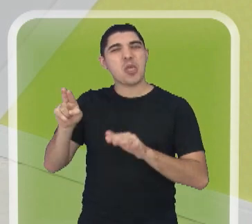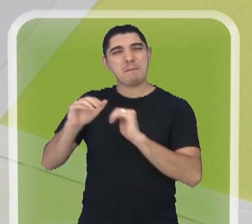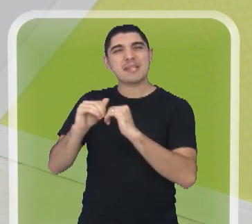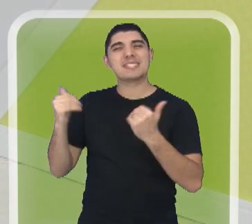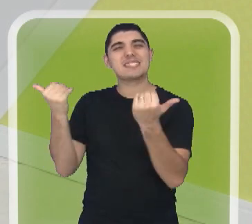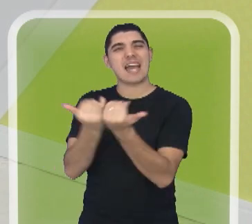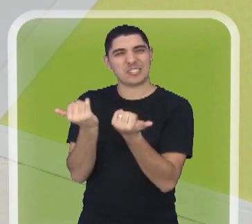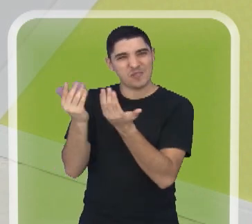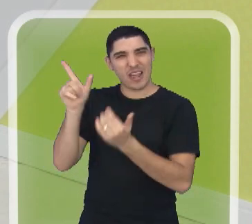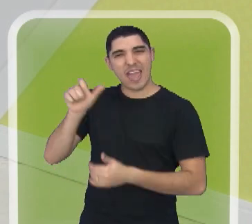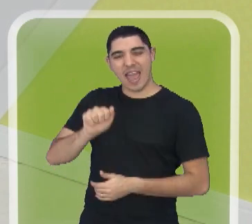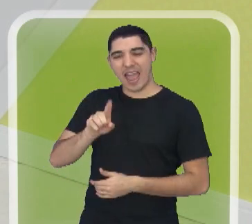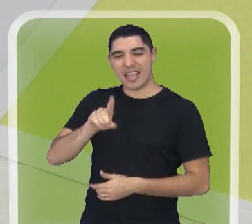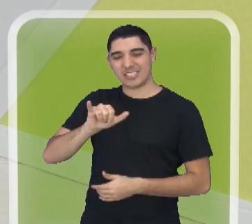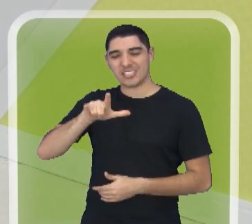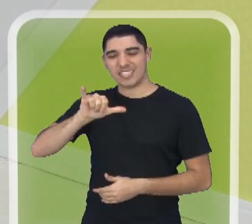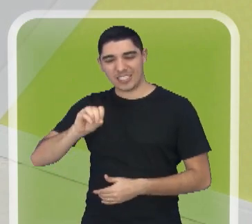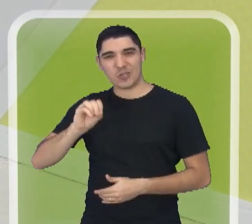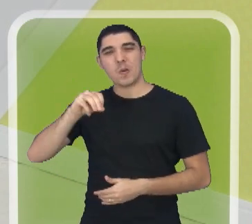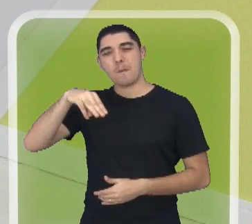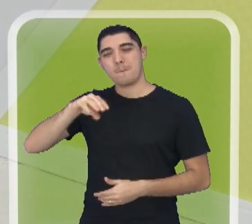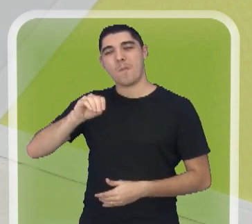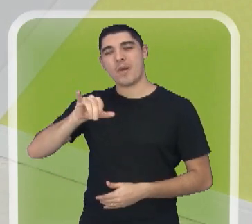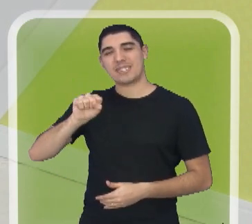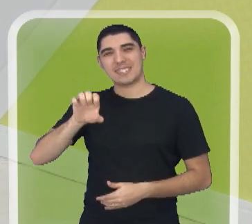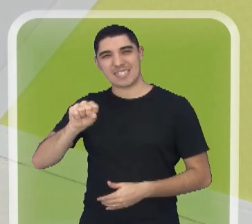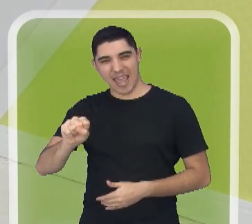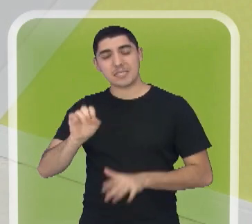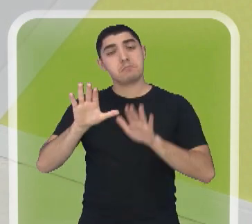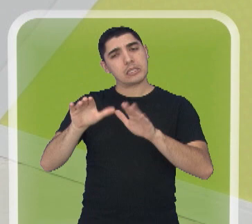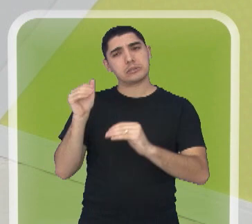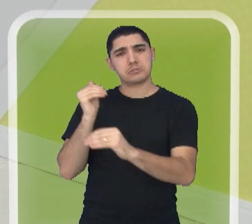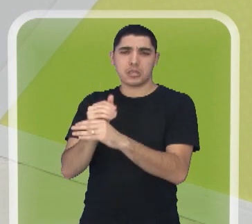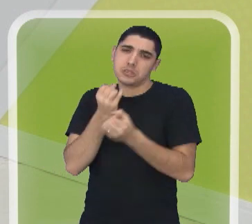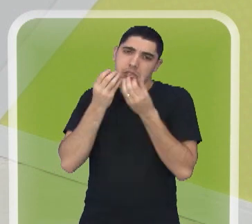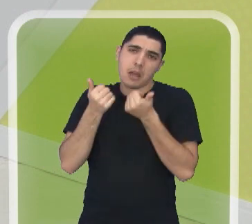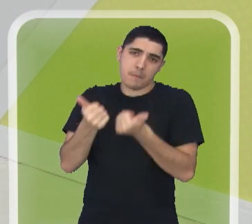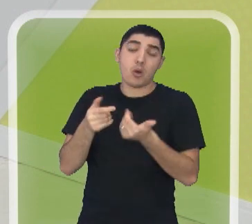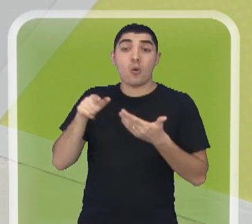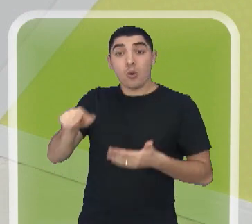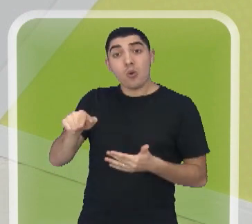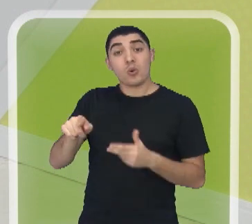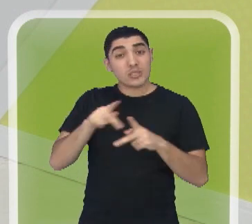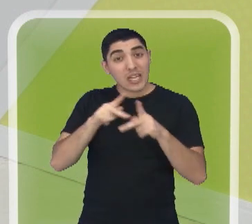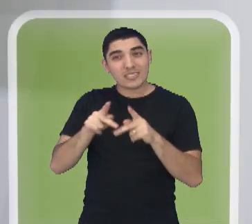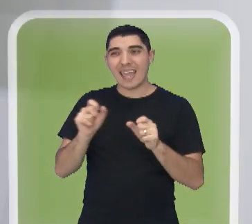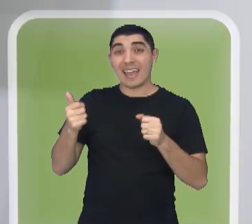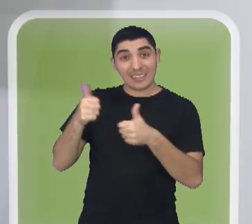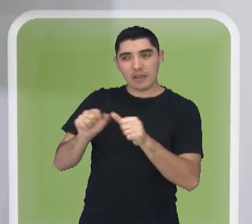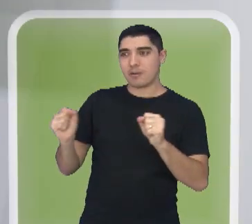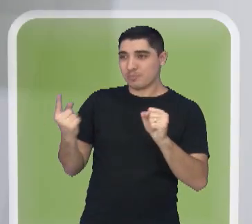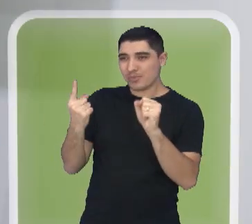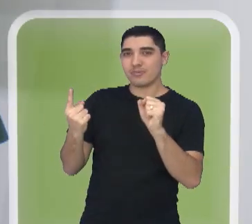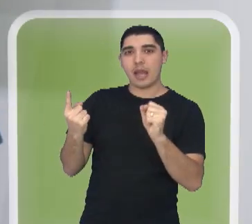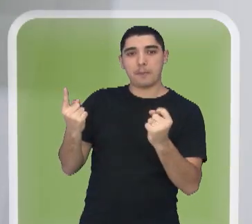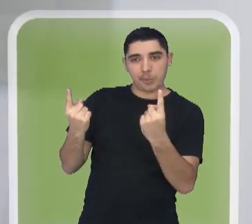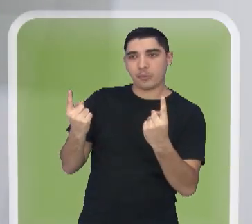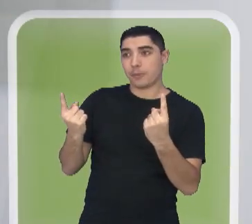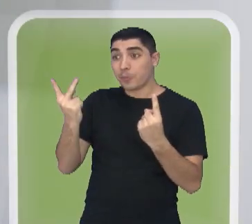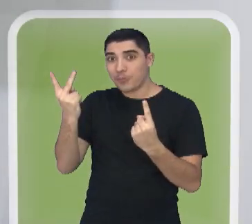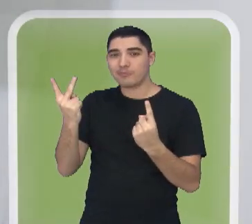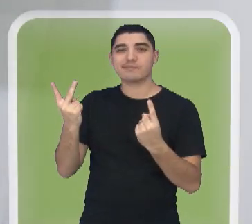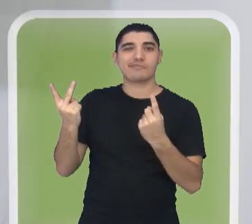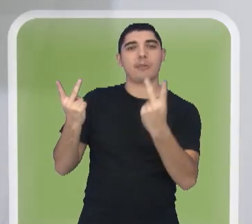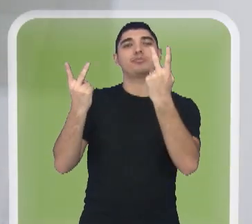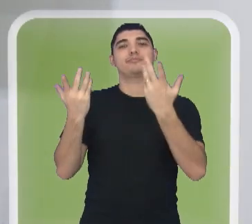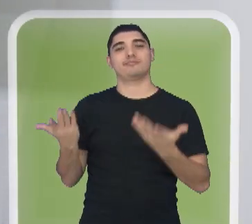Dib, ginásio lá em São Bernardo. Mas o empate até que ficou de bom tamanho, embora o São José 2 vezes na frente do placar e cedeu o empate de novo. O empate foi um bom resultado